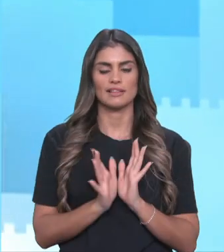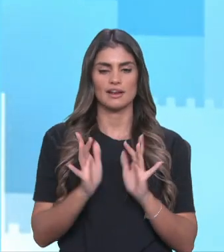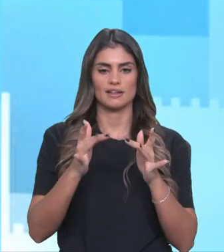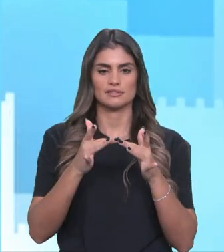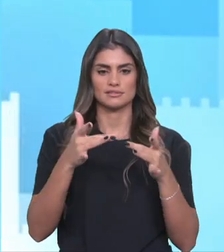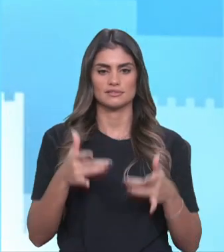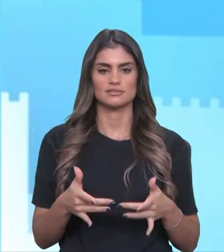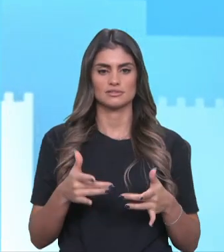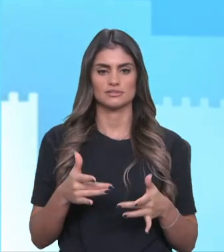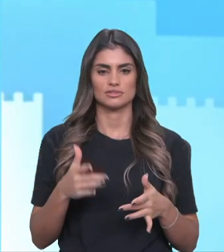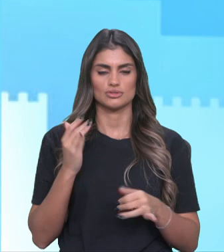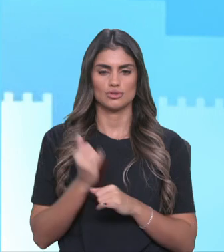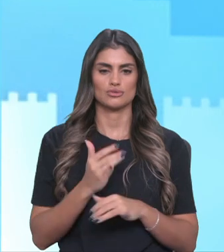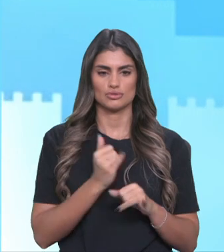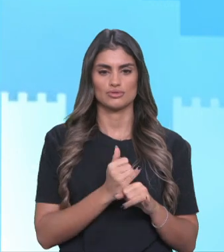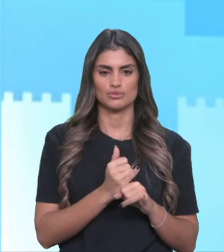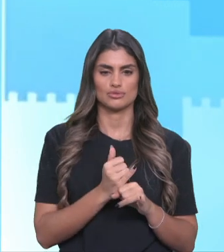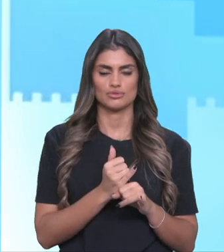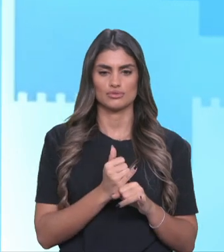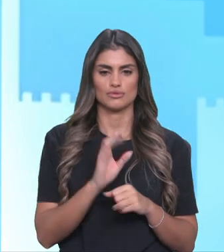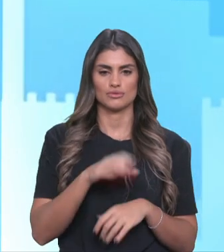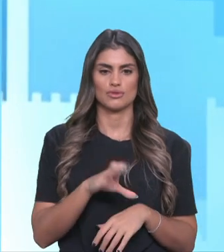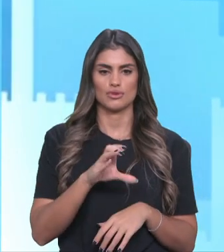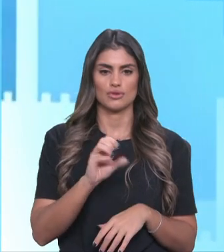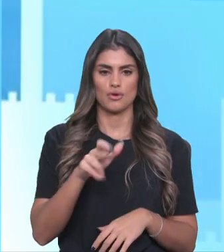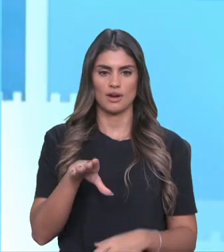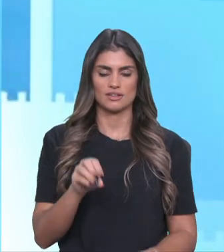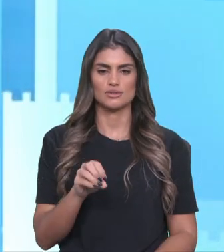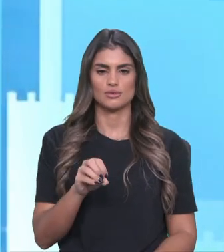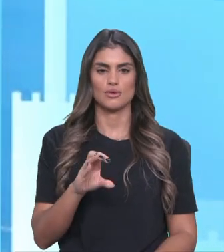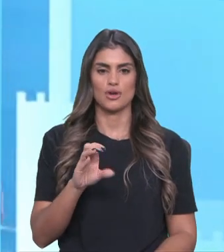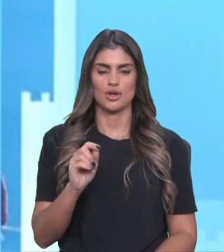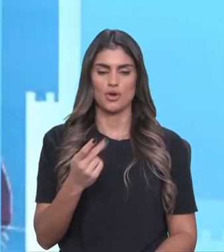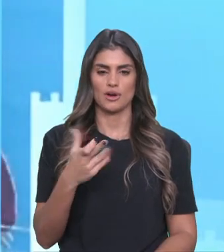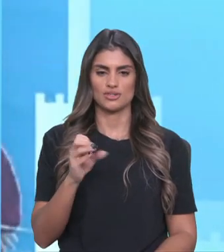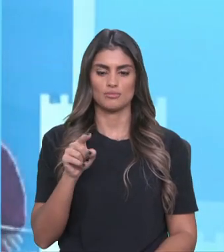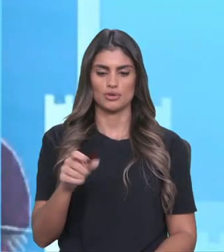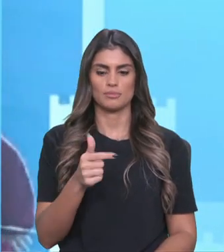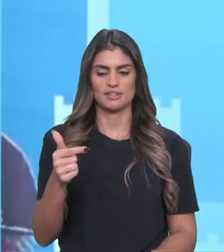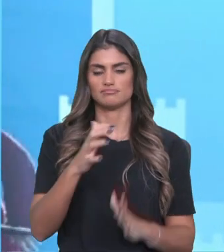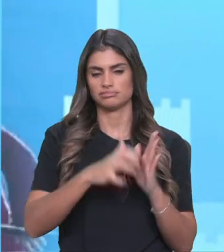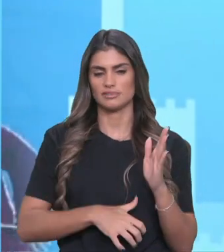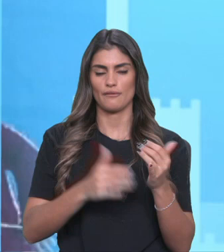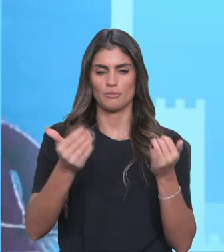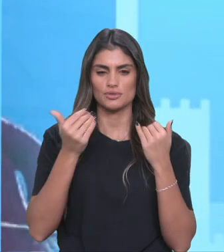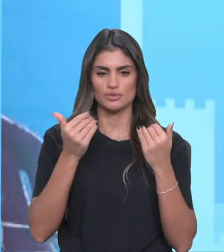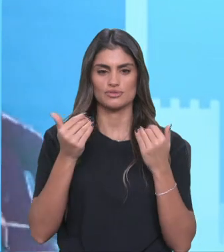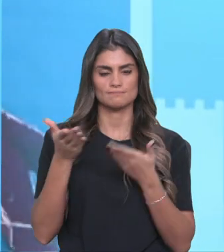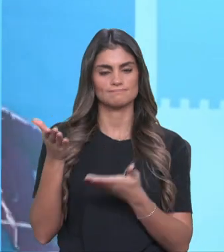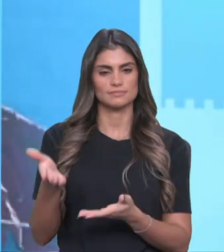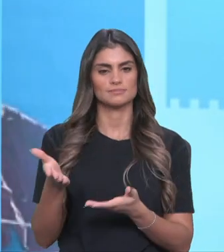em muitos outros meios. congressoeucarístico.pt é o endereço onde se encontram todas as informações. Dom José